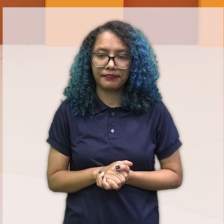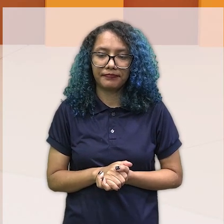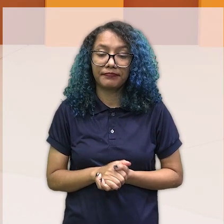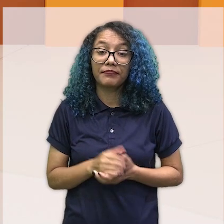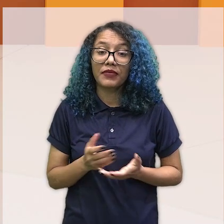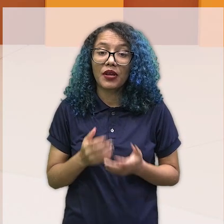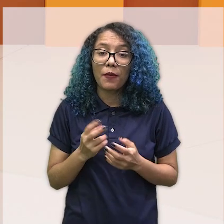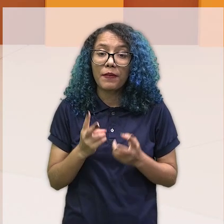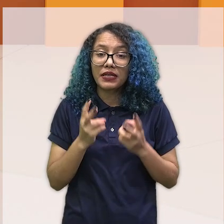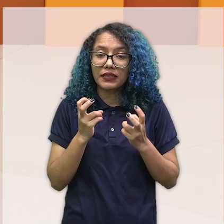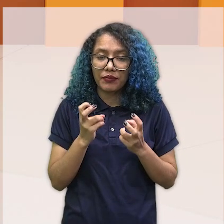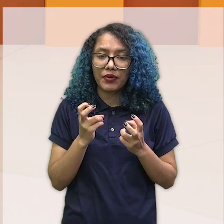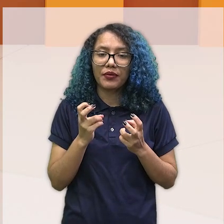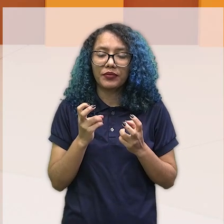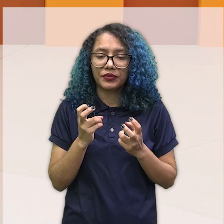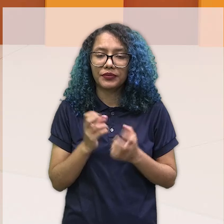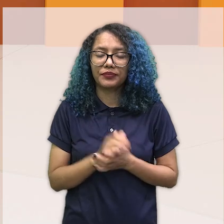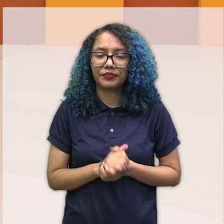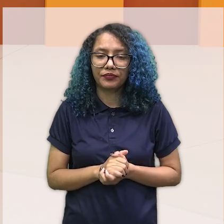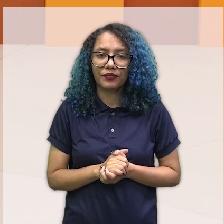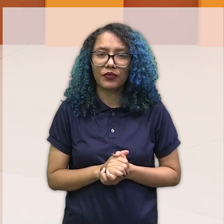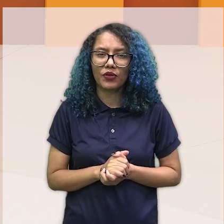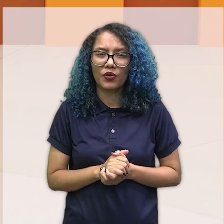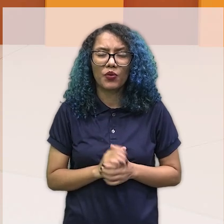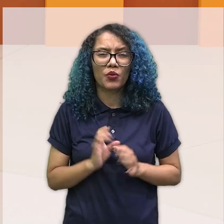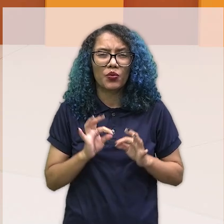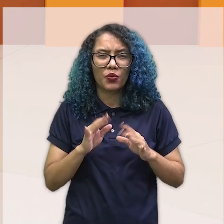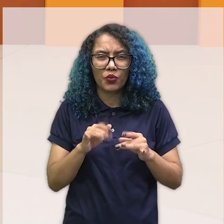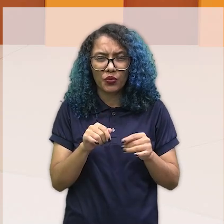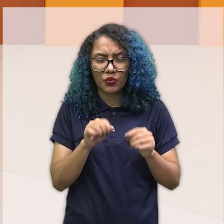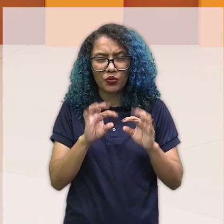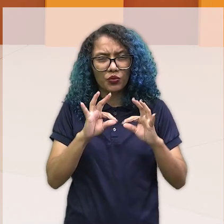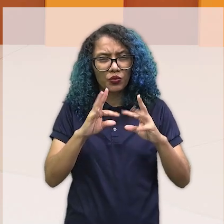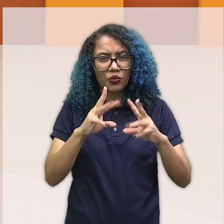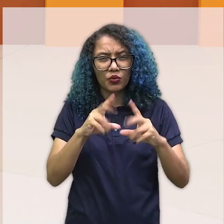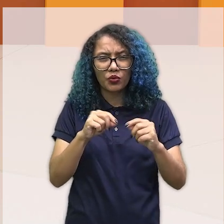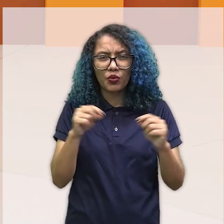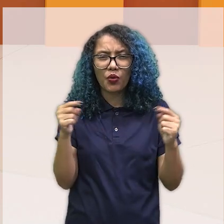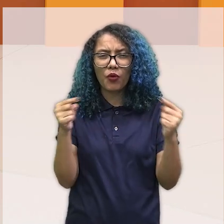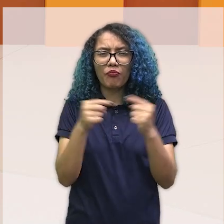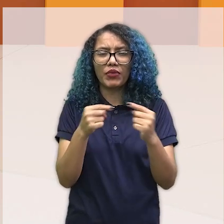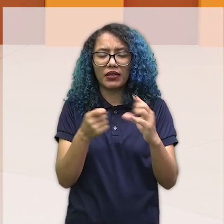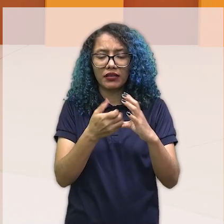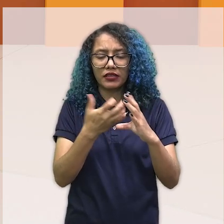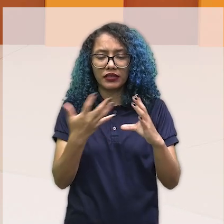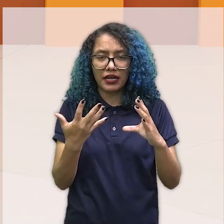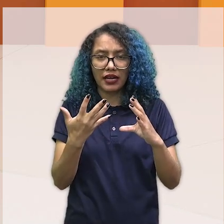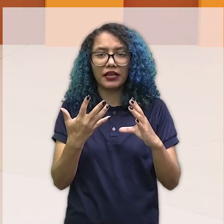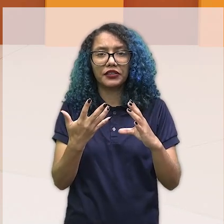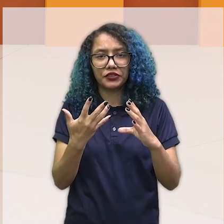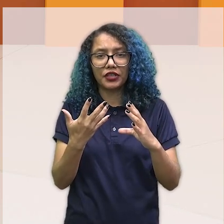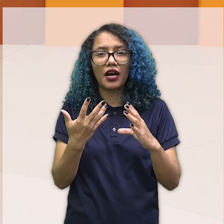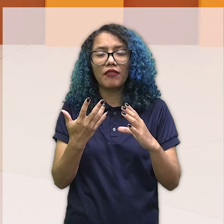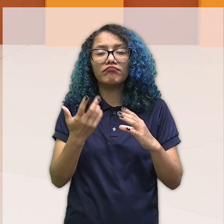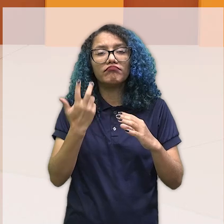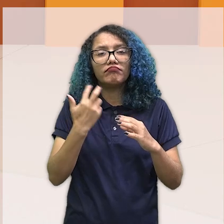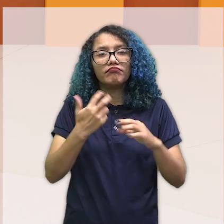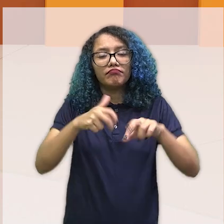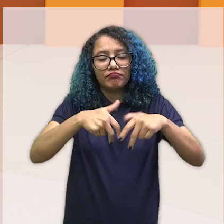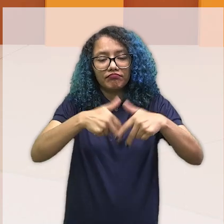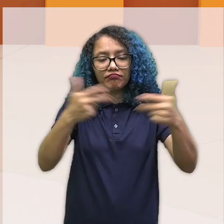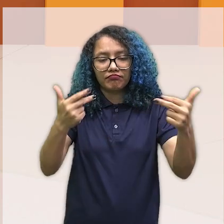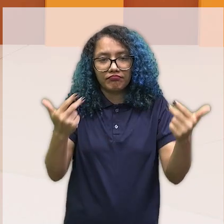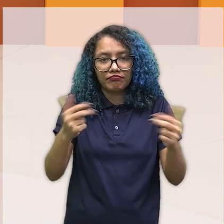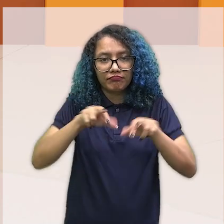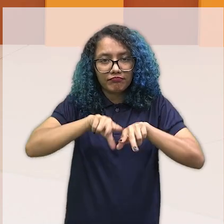observa que ao redor do planeta, né, tudo isso vai estar caracterizando essa diversidade étnica, que